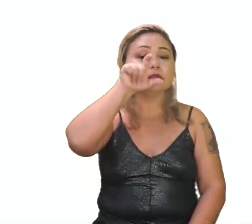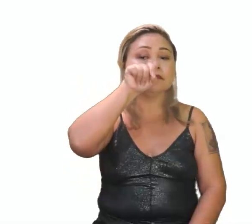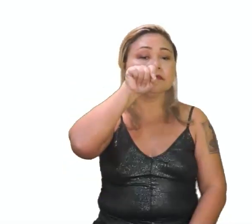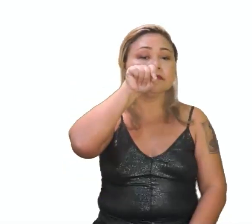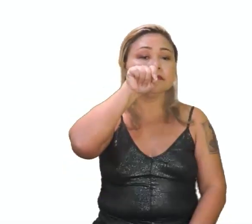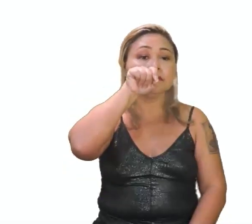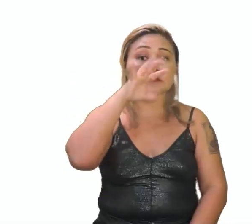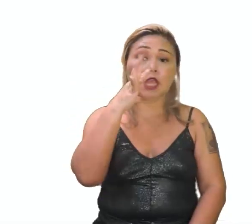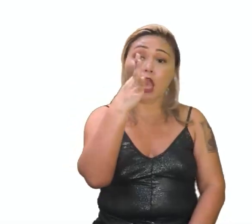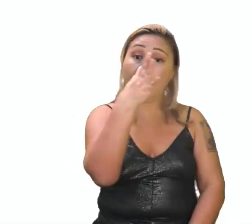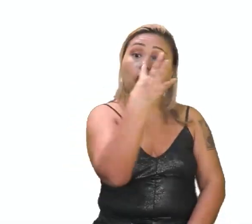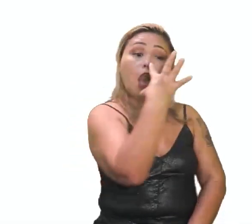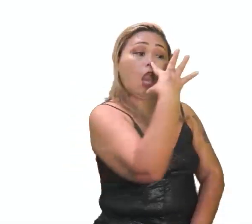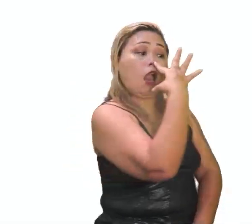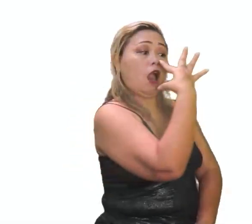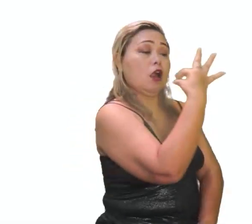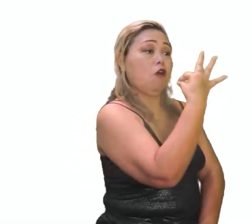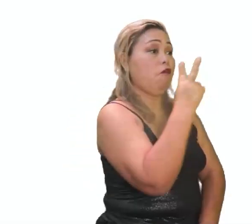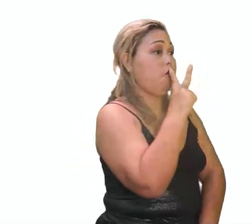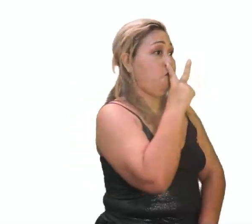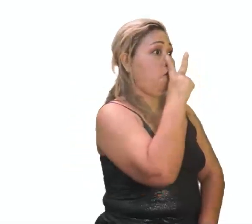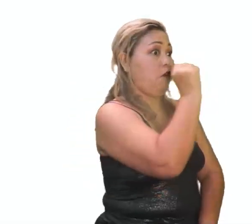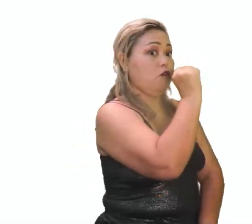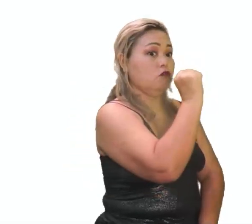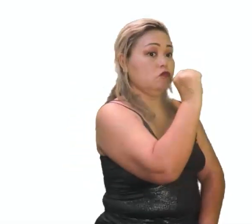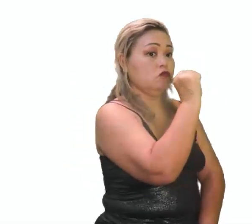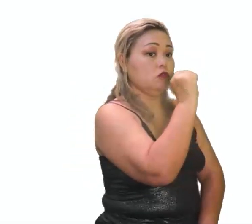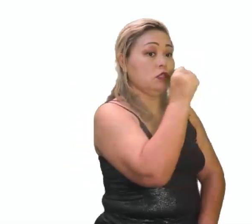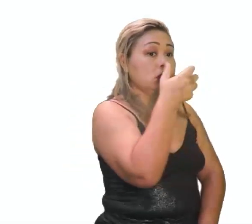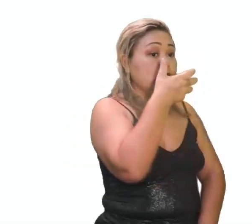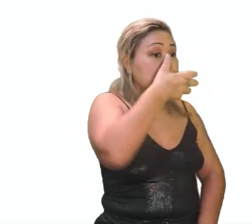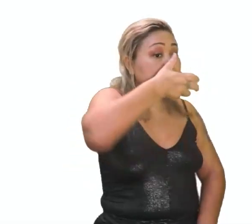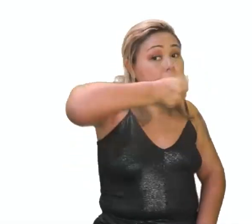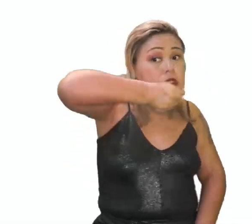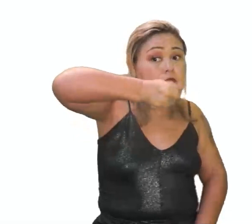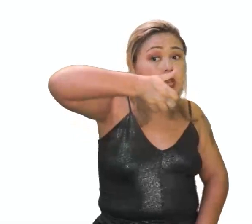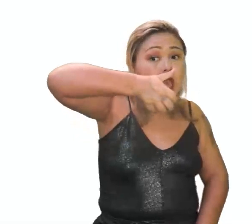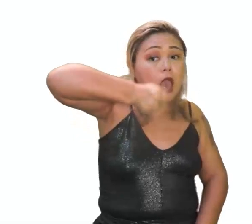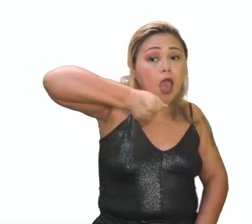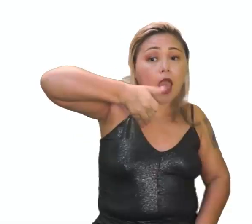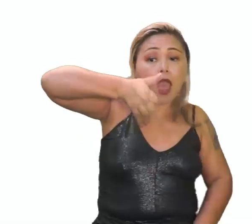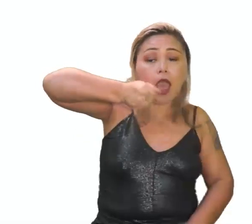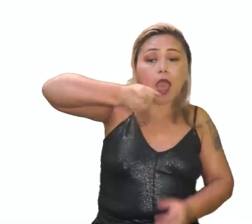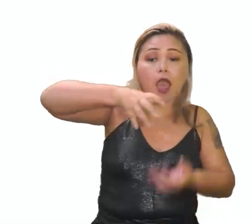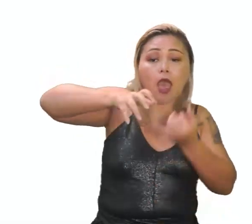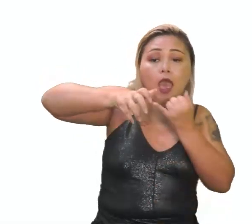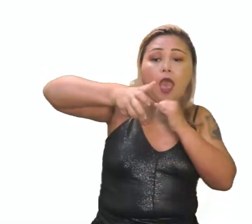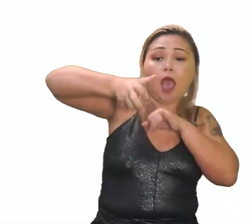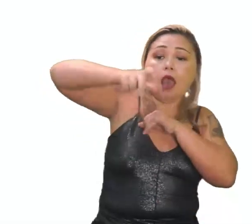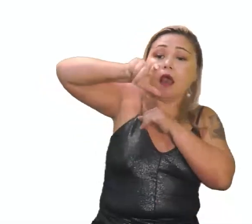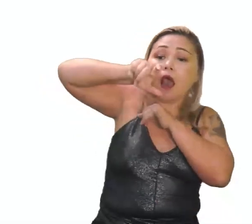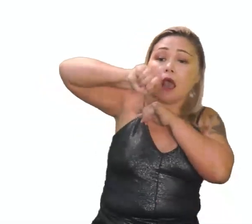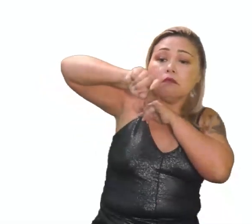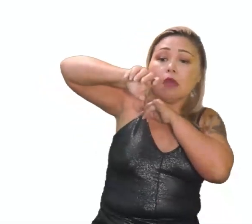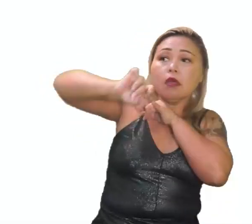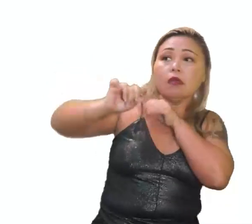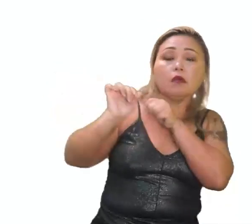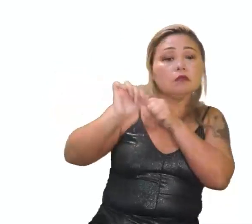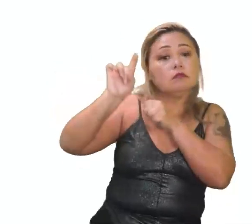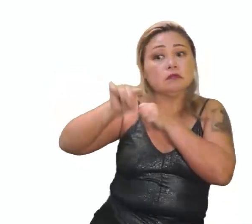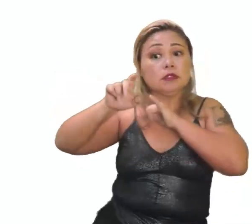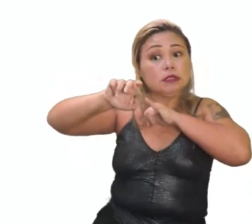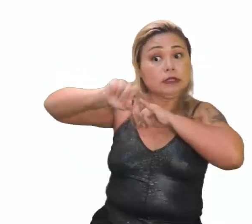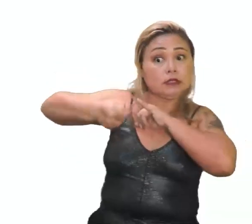tentilhão de bico grande e forte que esmaga sementes. Então você vai utilizar mais ou menos isso aqui para